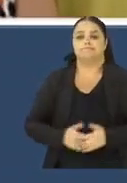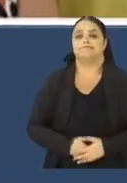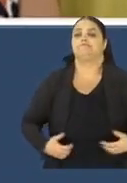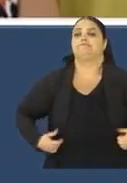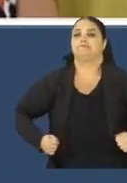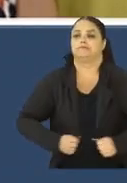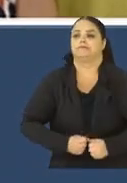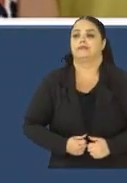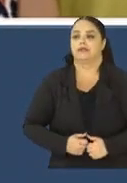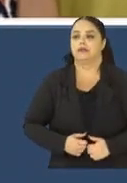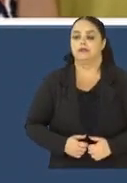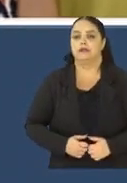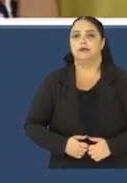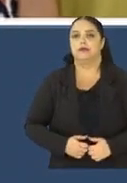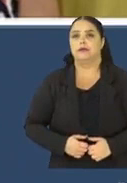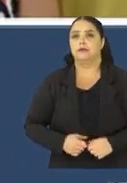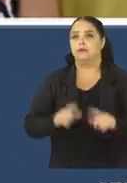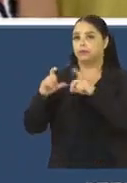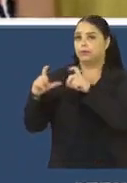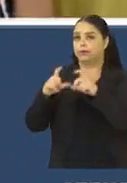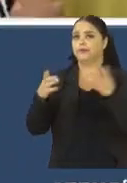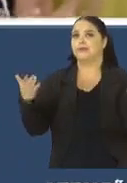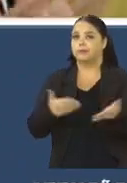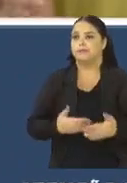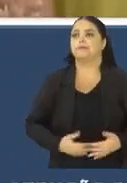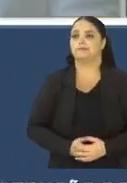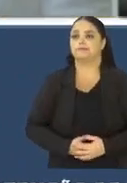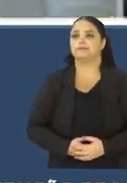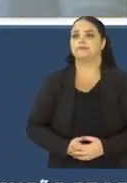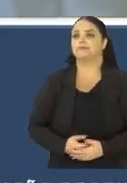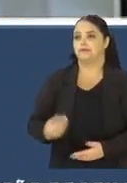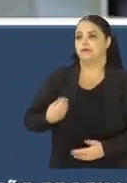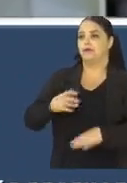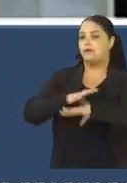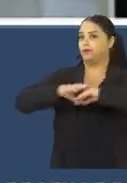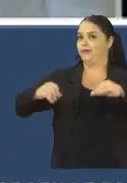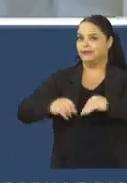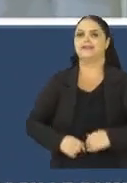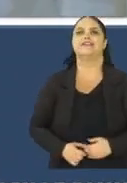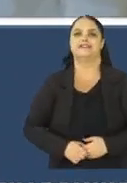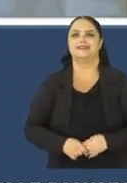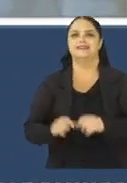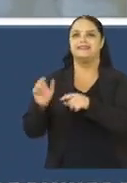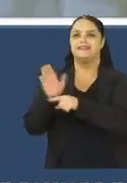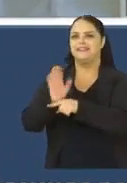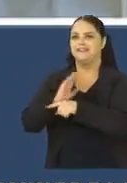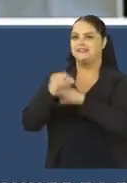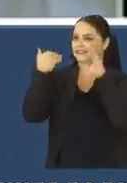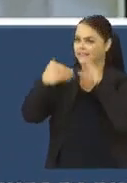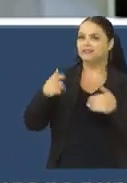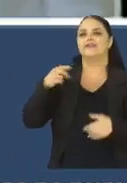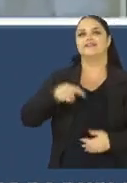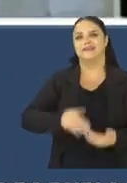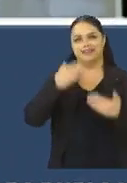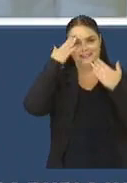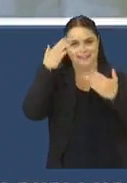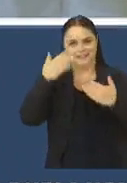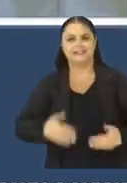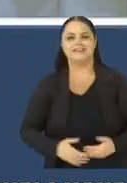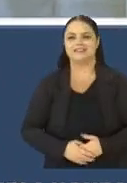não era coloca a última foto lá o status dele hoje é hoje ele está curado tem um vídeo dele ele mandou um vídeo para o senhor